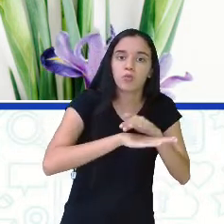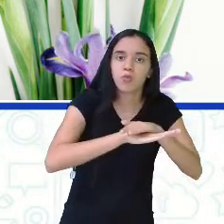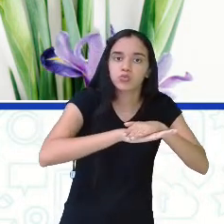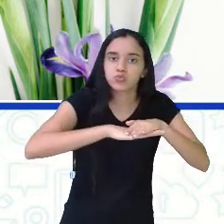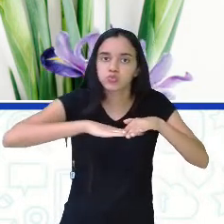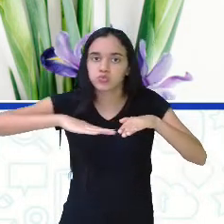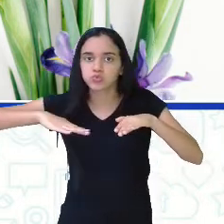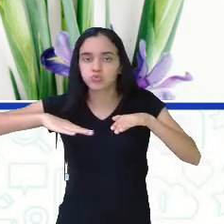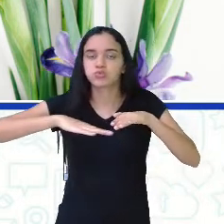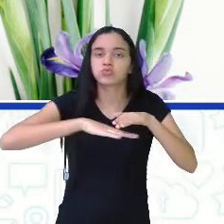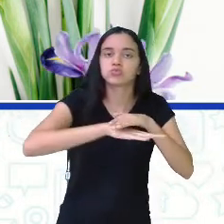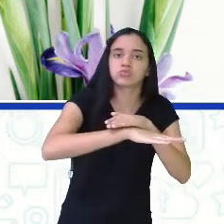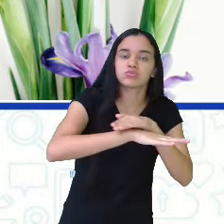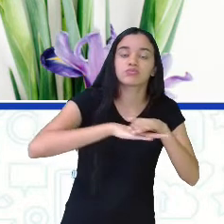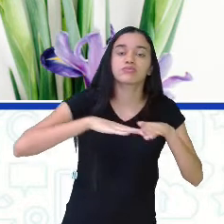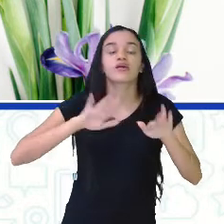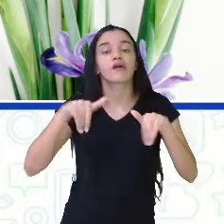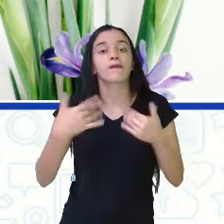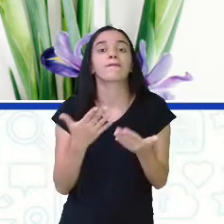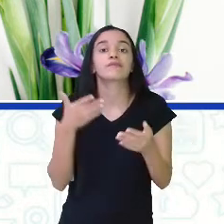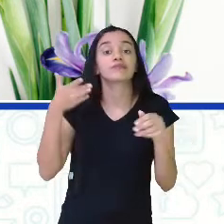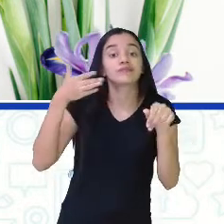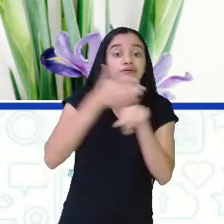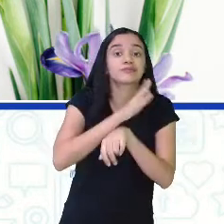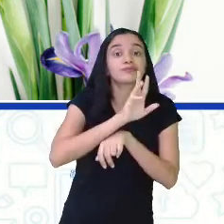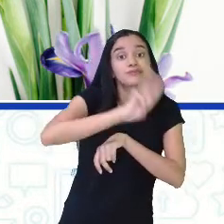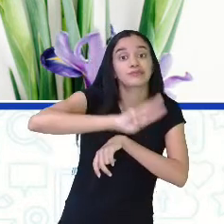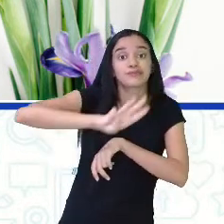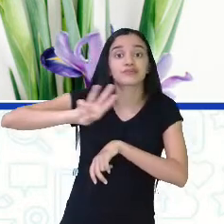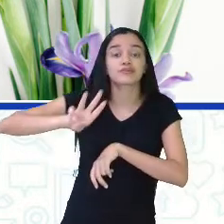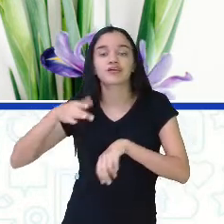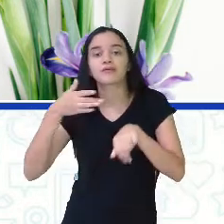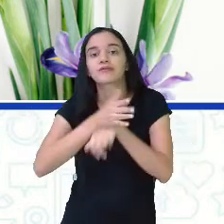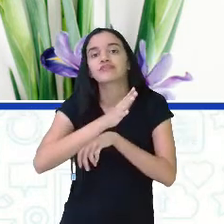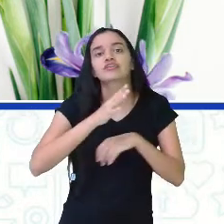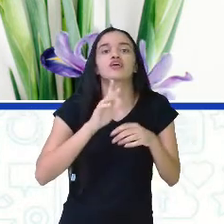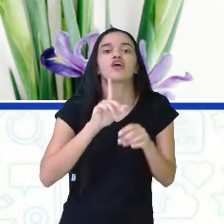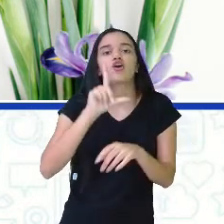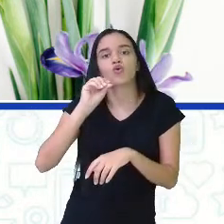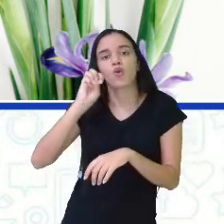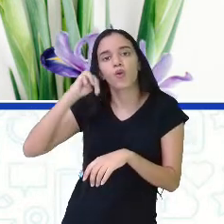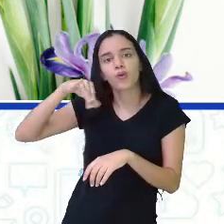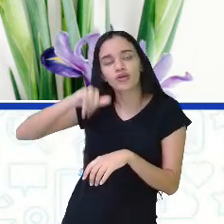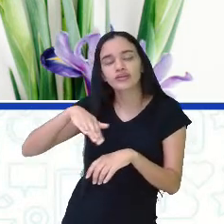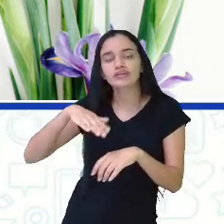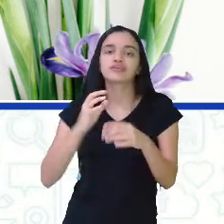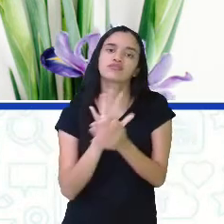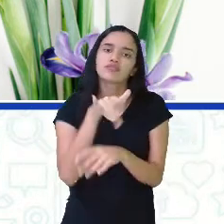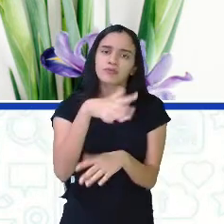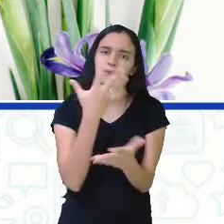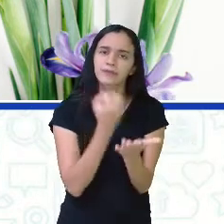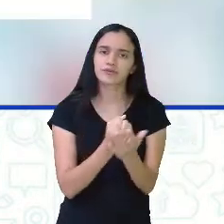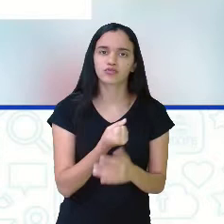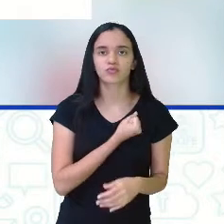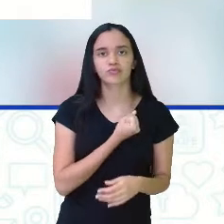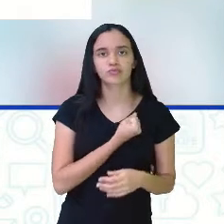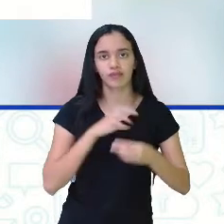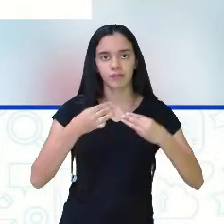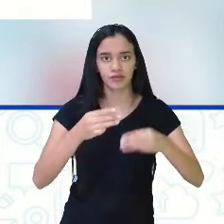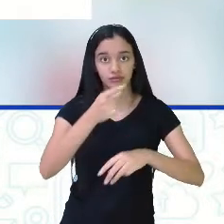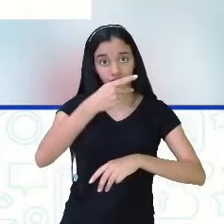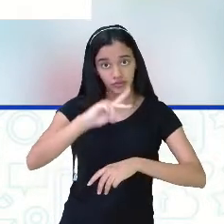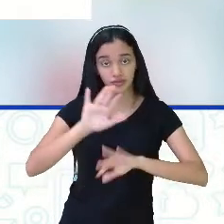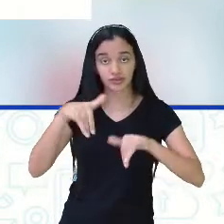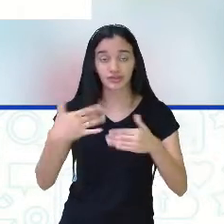vão ser direcionados para a página desse livro para fazer o login. Baixa o número de matrícula de vocês, tá? Então,